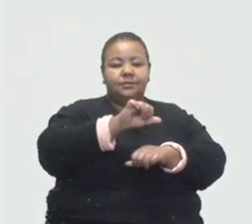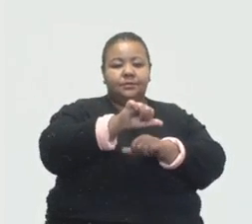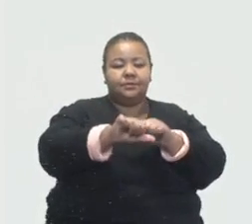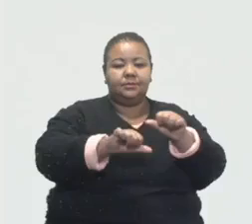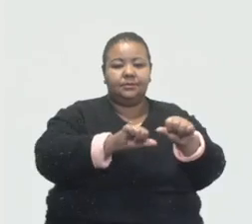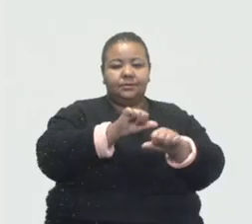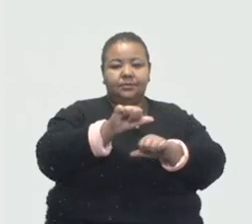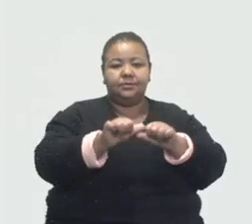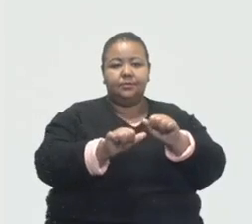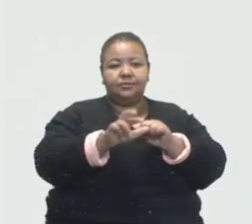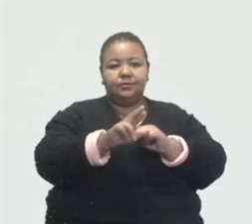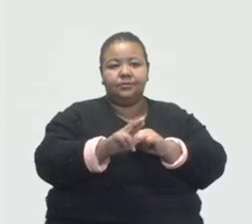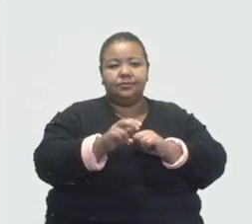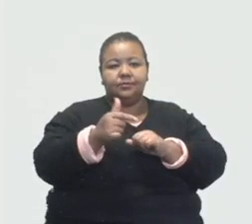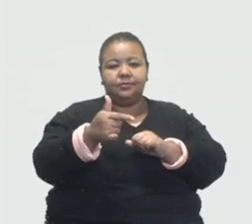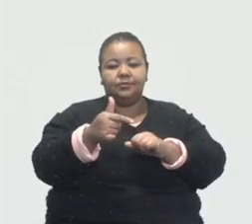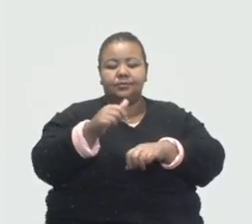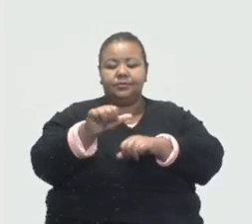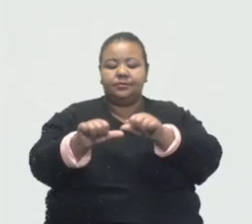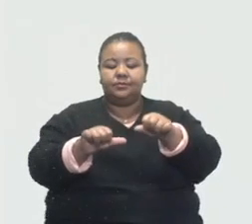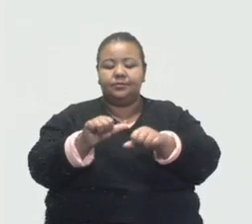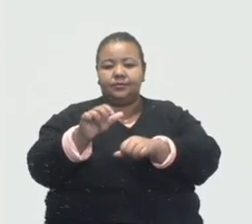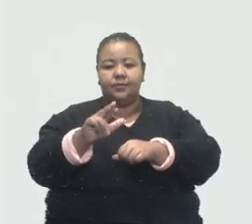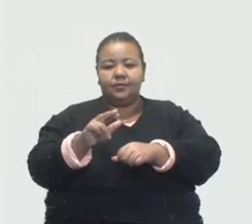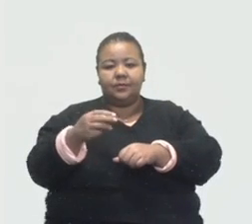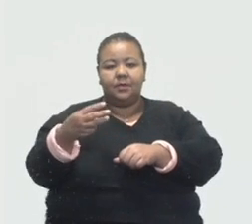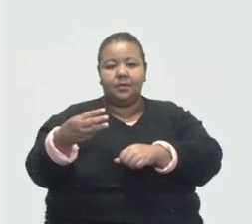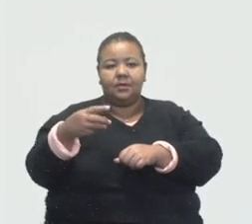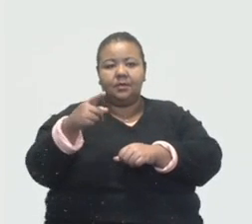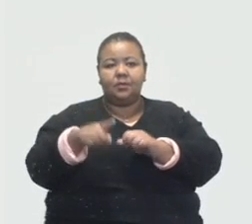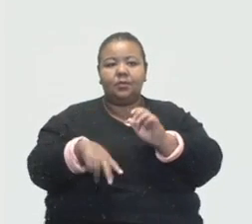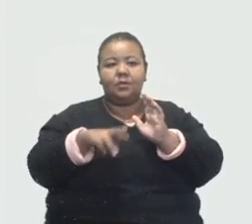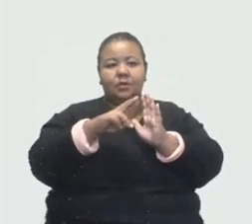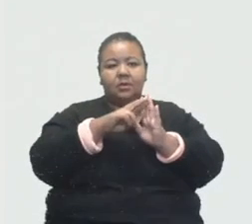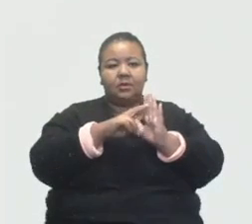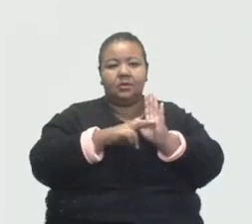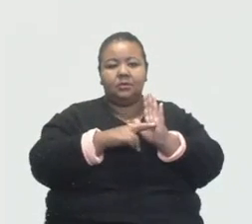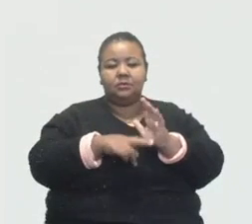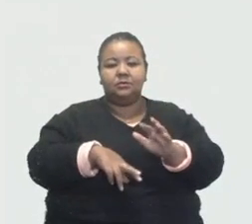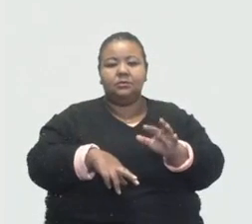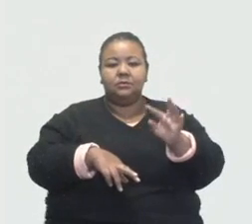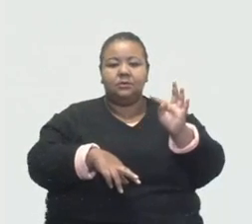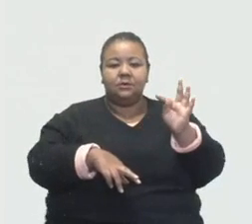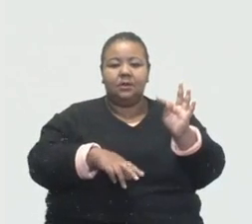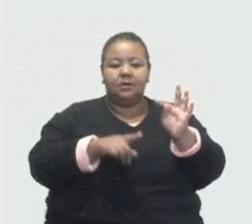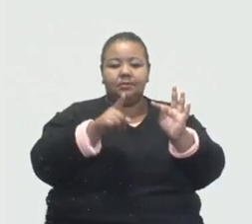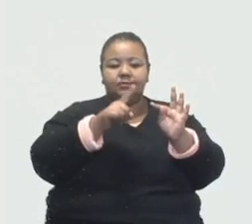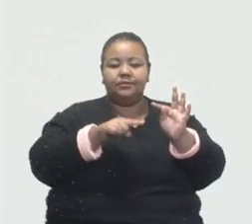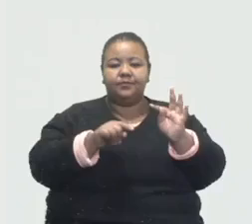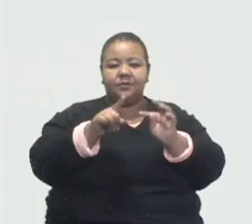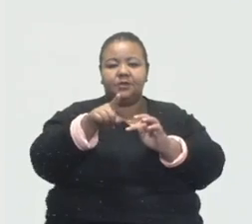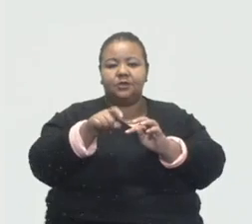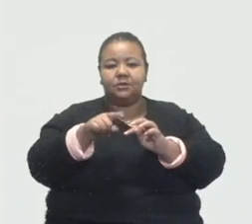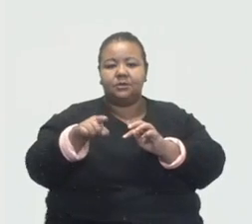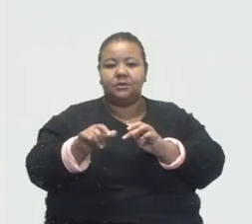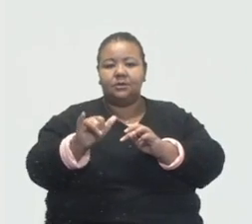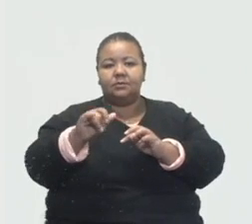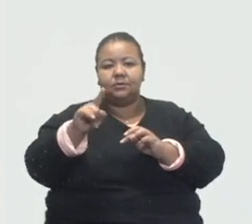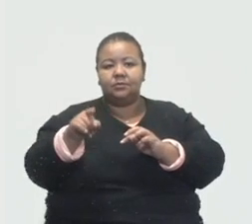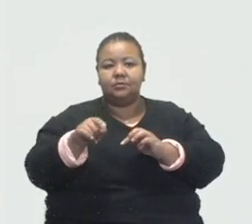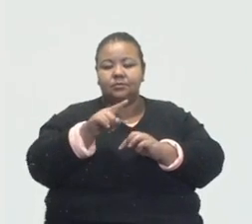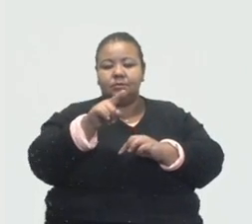de R2 em R3, definida pela seguinte regra. Txy é igual